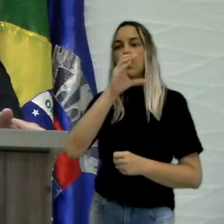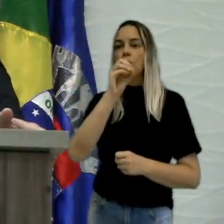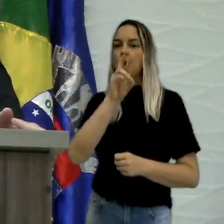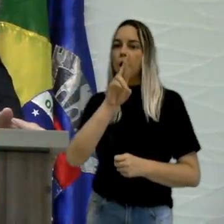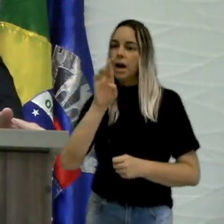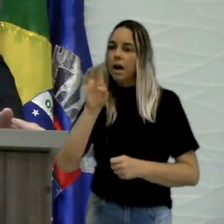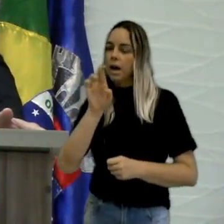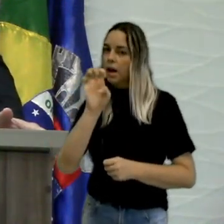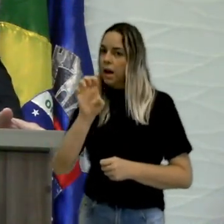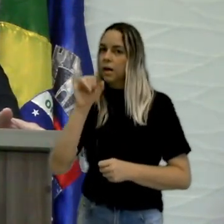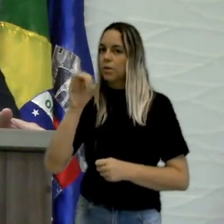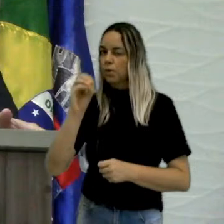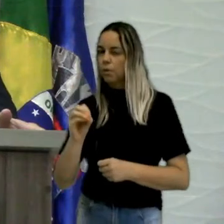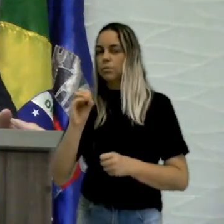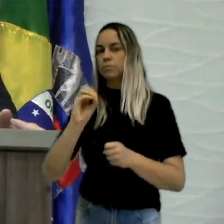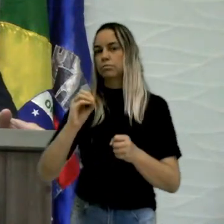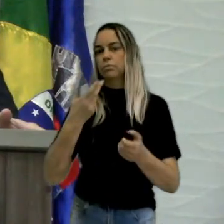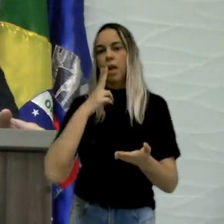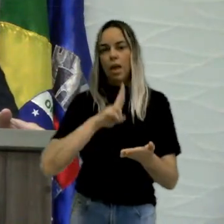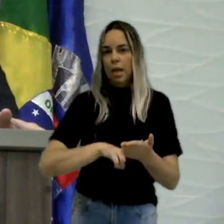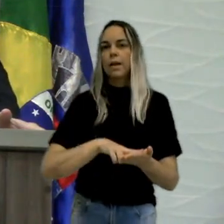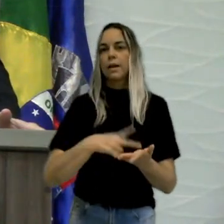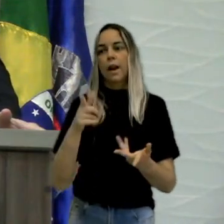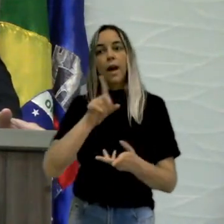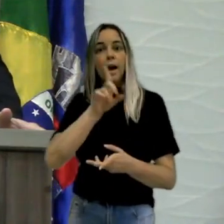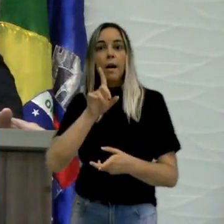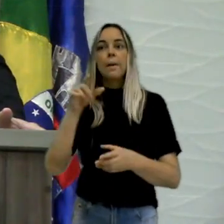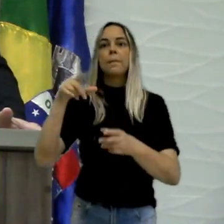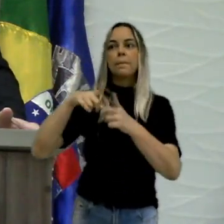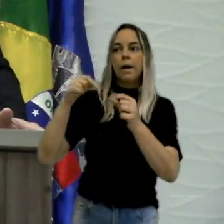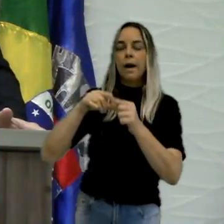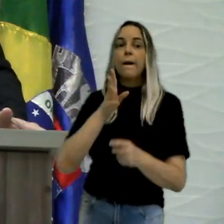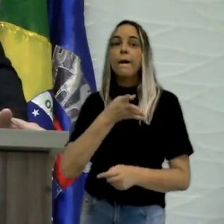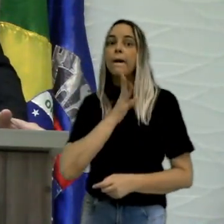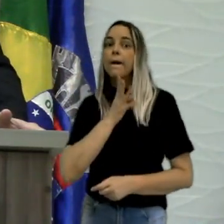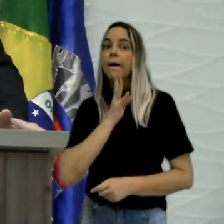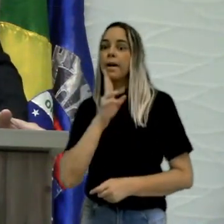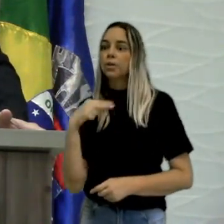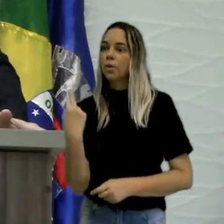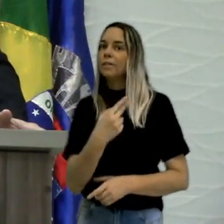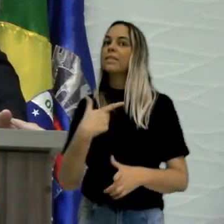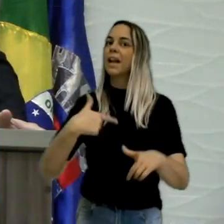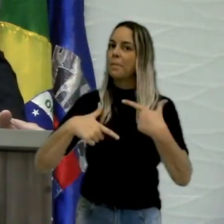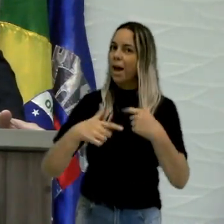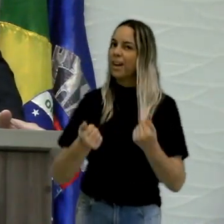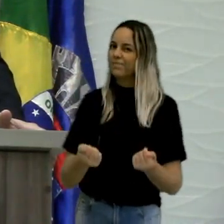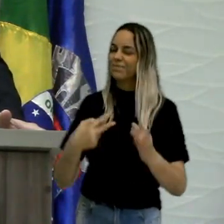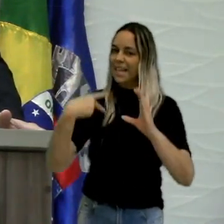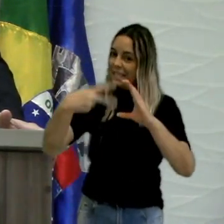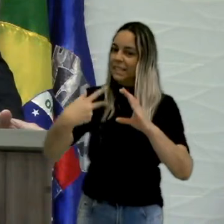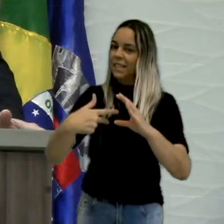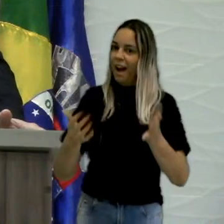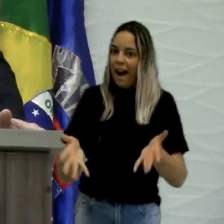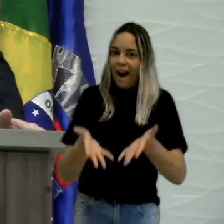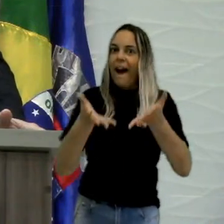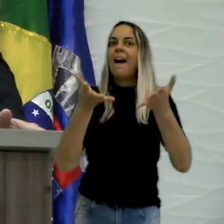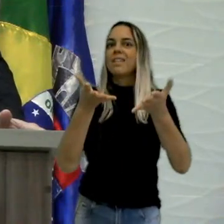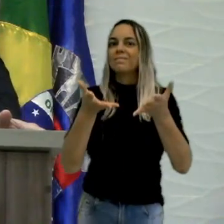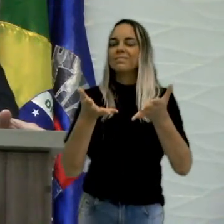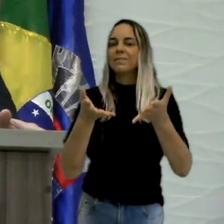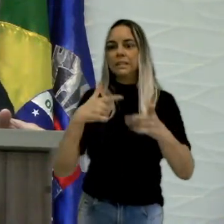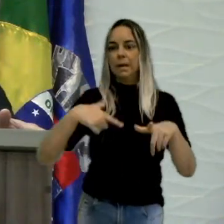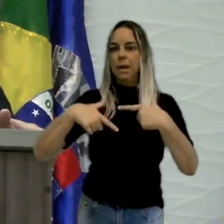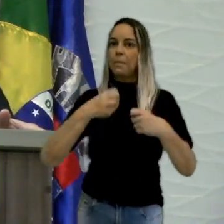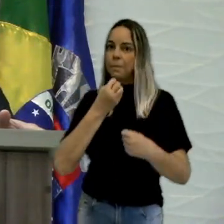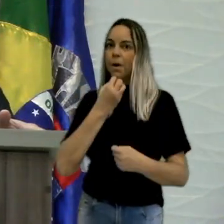nós já fizemos, Brasília já é conhecedor do nosso trabalho e essa Câmara foi elogiada pelo trabalho que realizou, tanto para